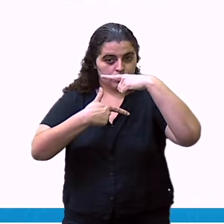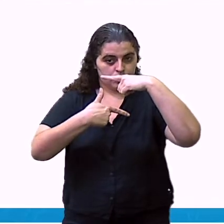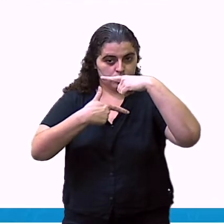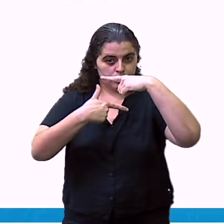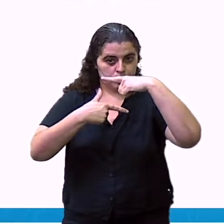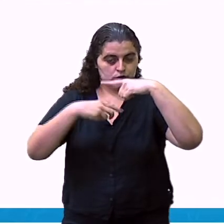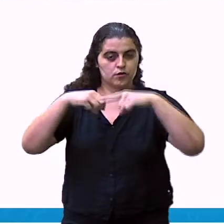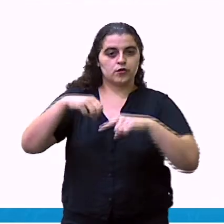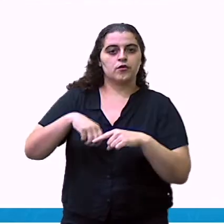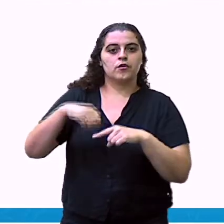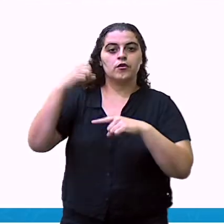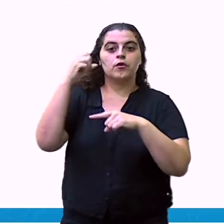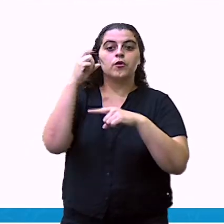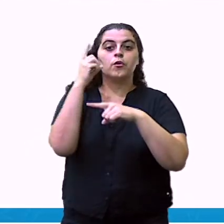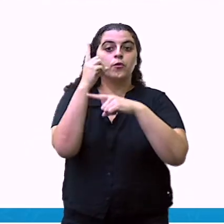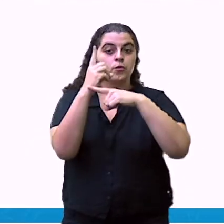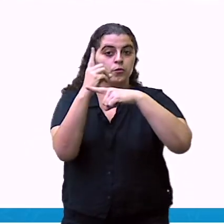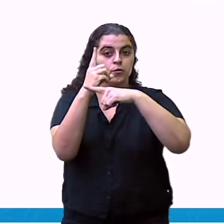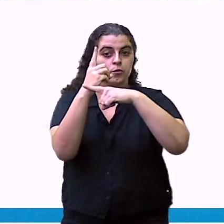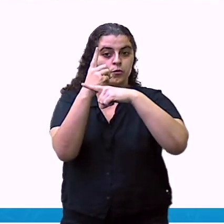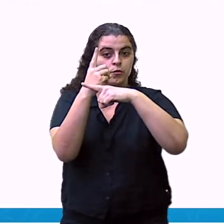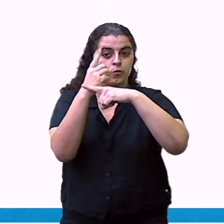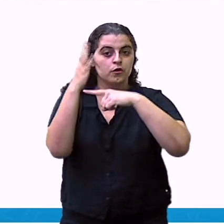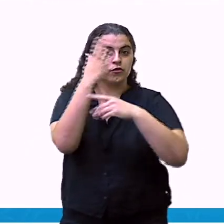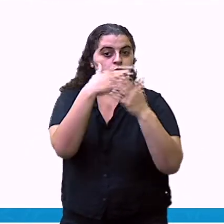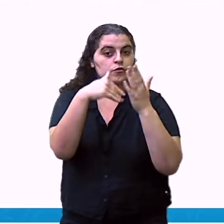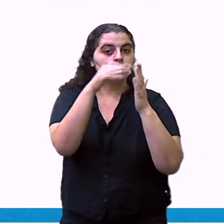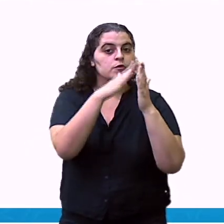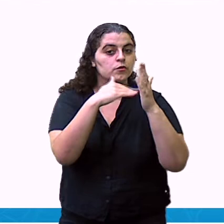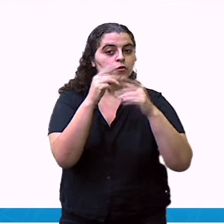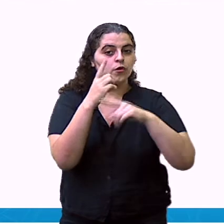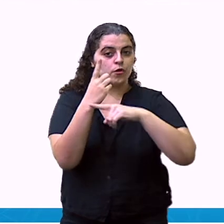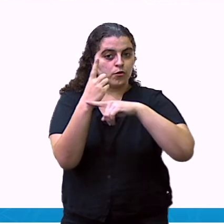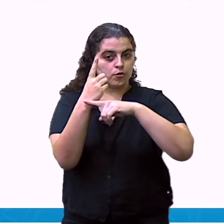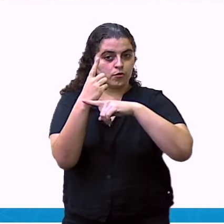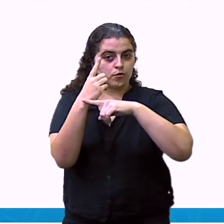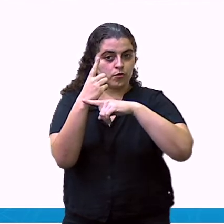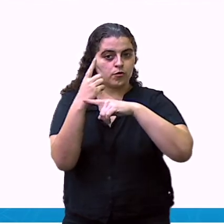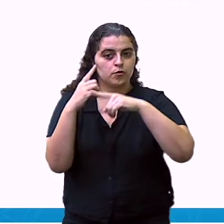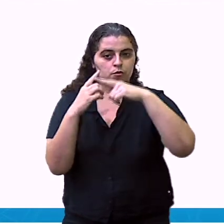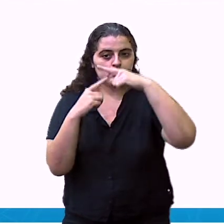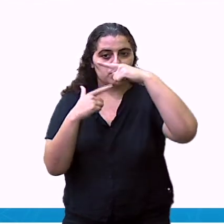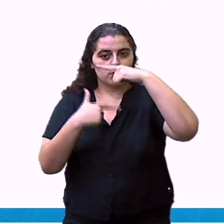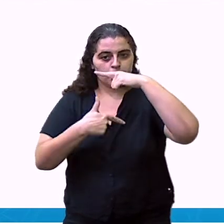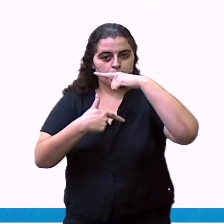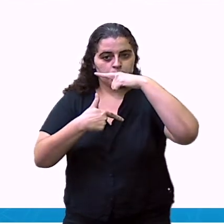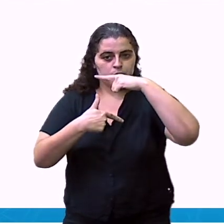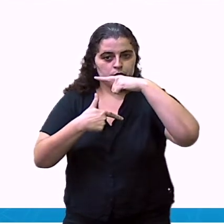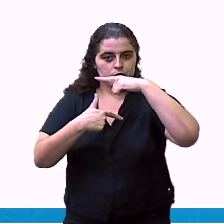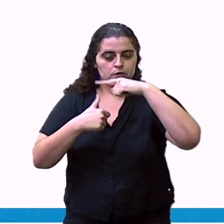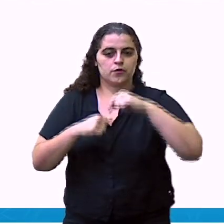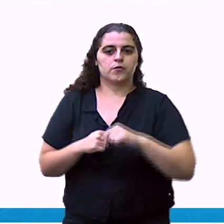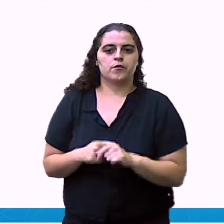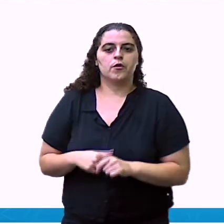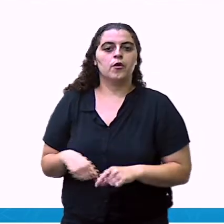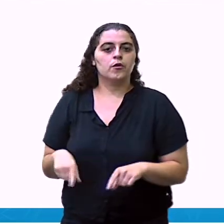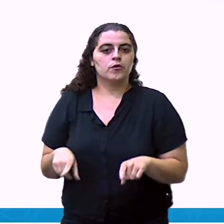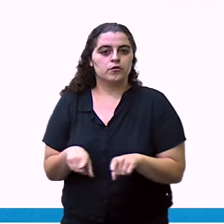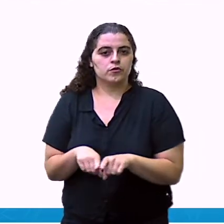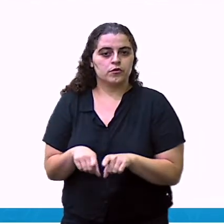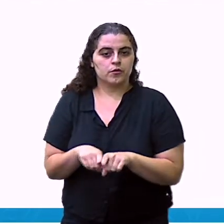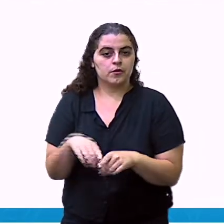o numerador é quantas figuras nós pintamos. Então nós temos aqui um meio, ou também podemos chamar